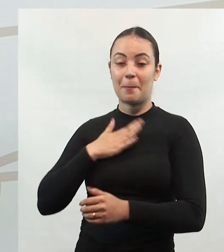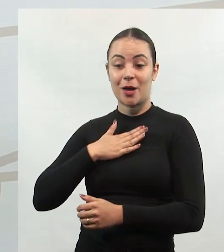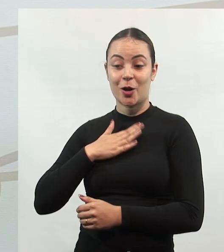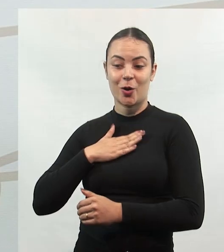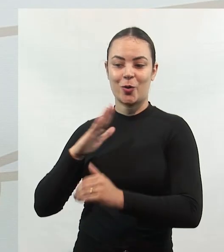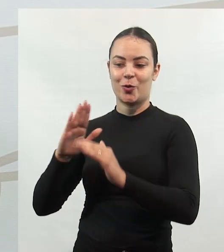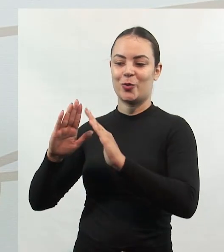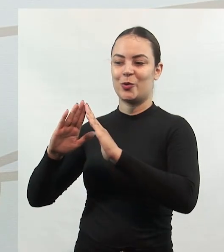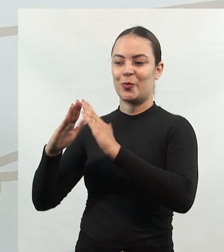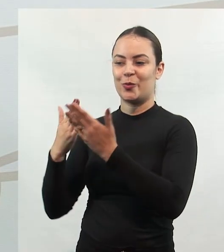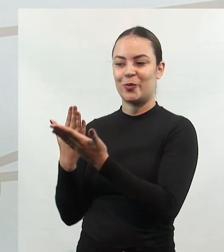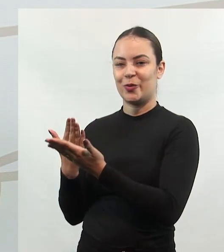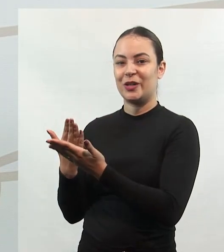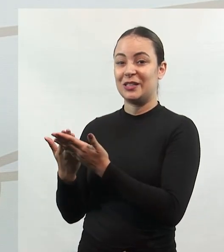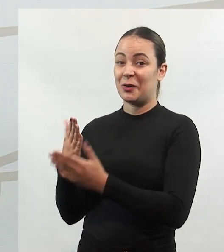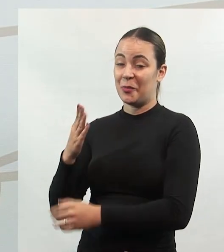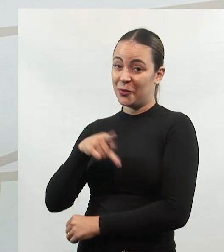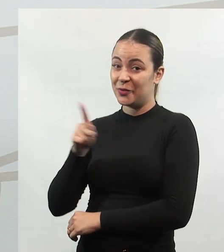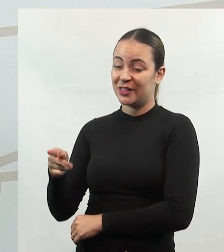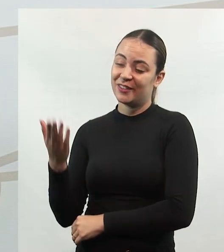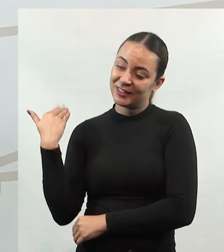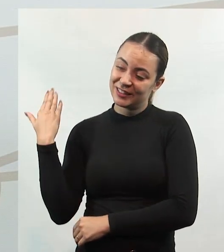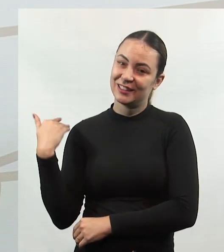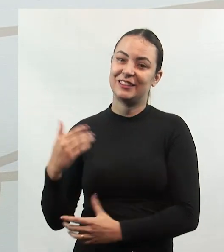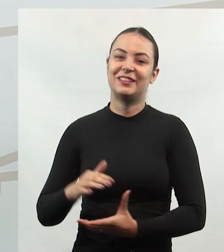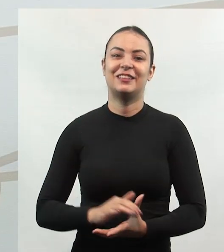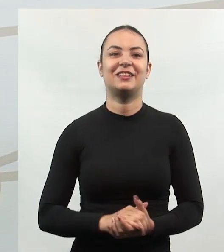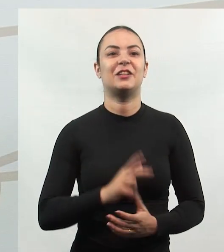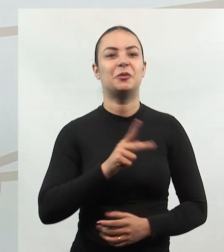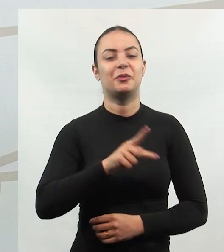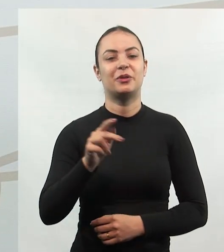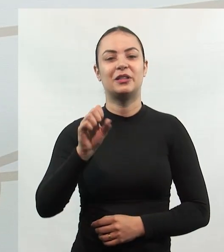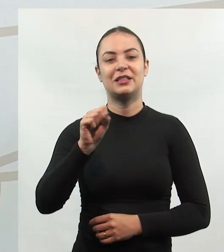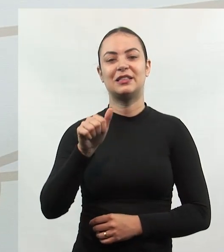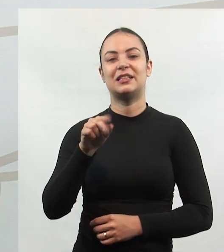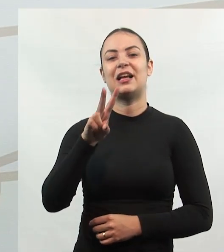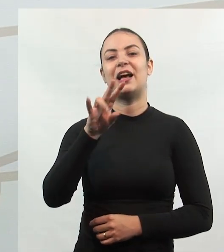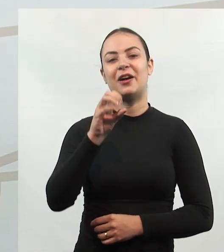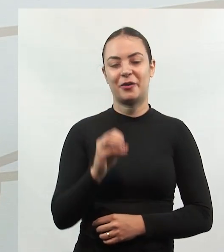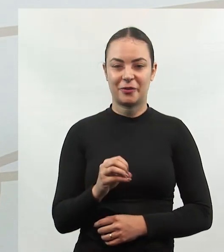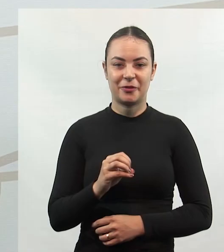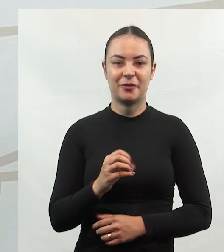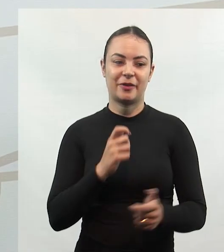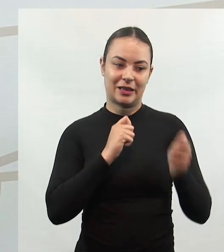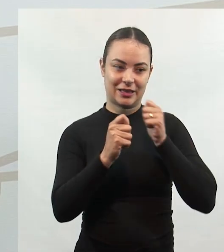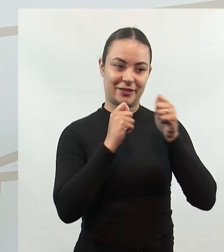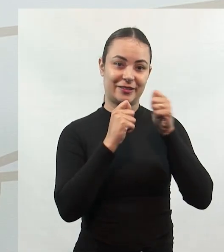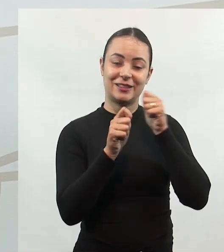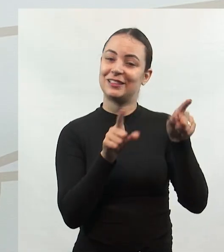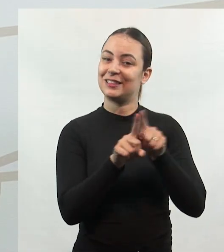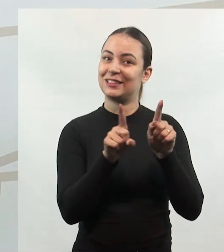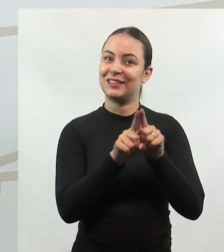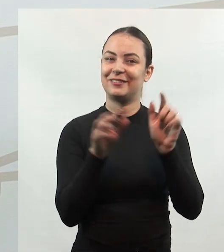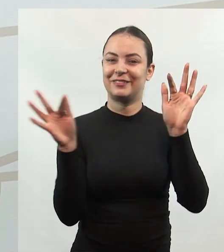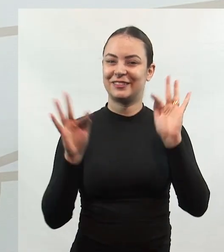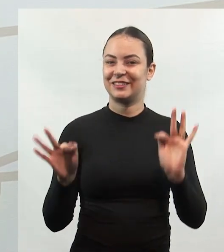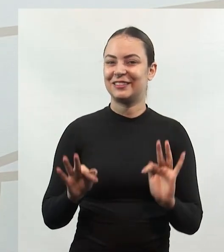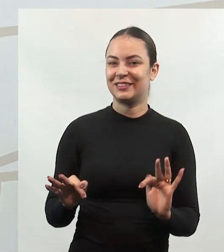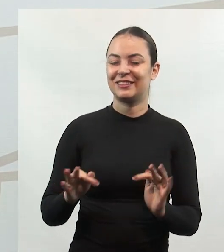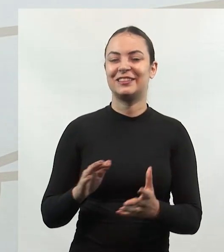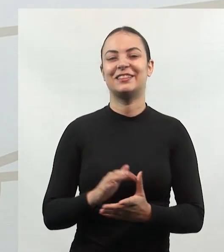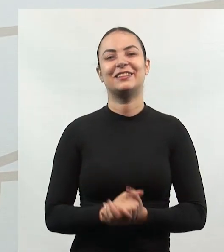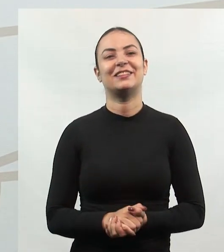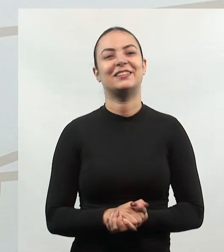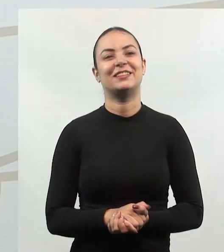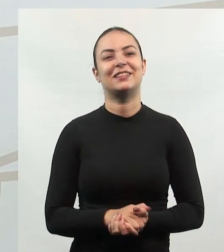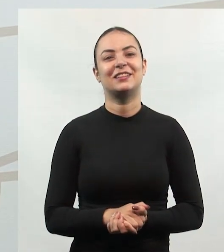com um abraço assim, para os professores do Carmela Dutra, né? Professoras, especialmente para o professor Sávio, que eu já fiquei sabendo que